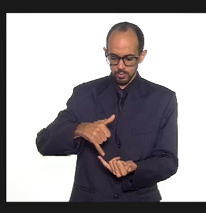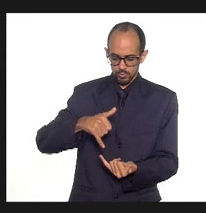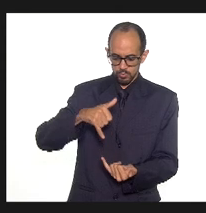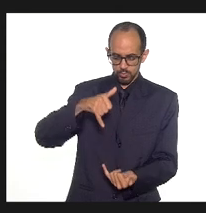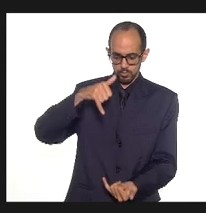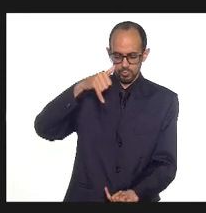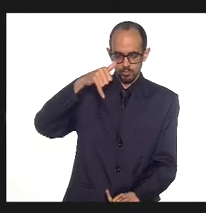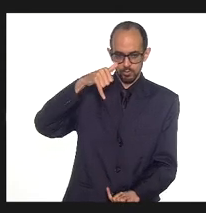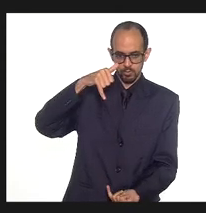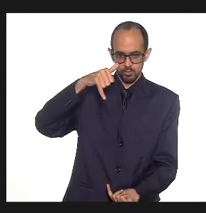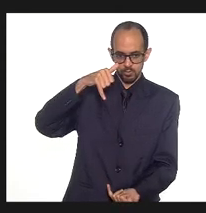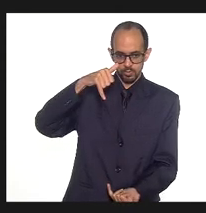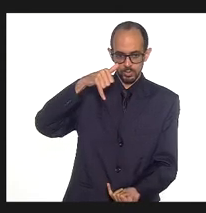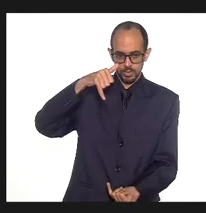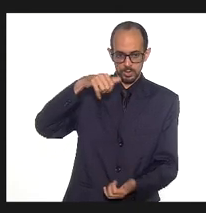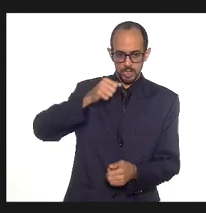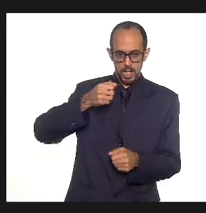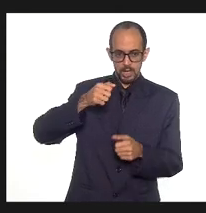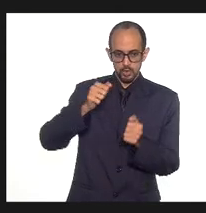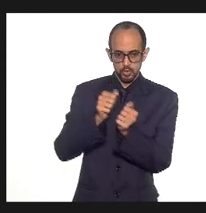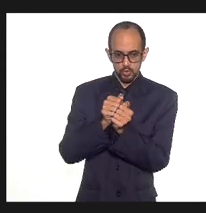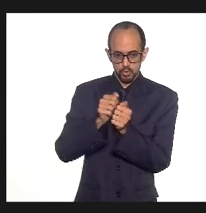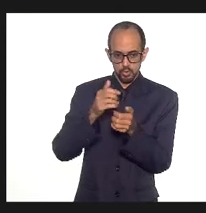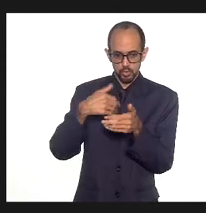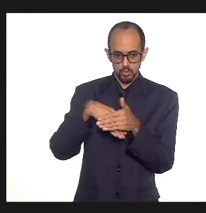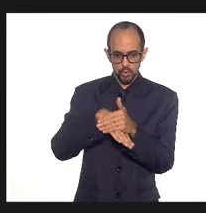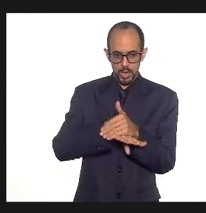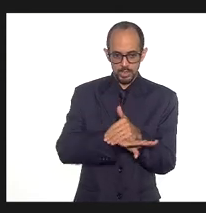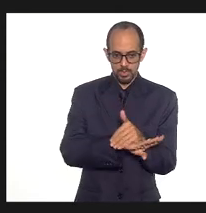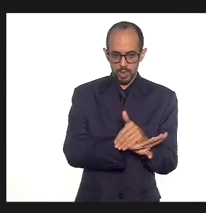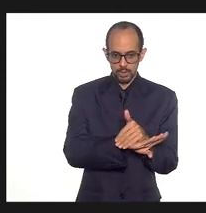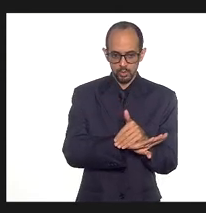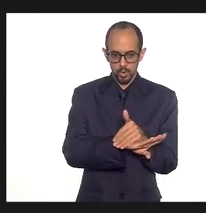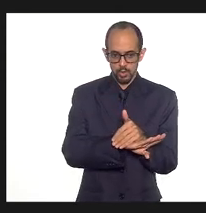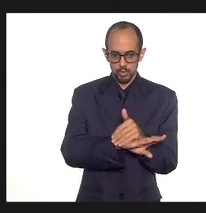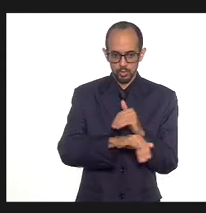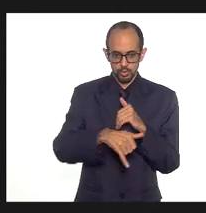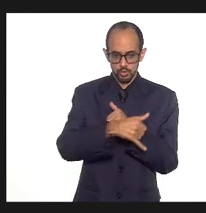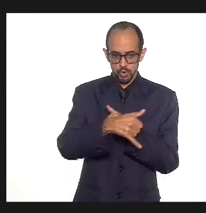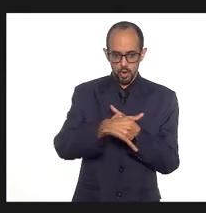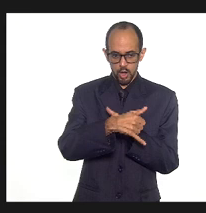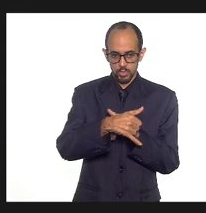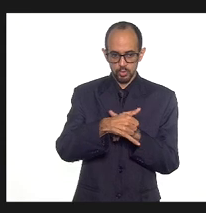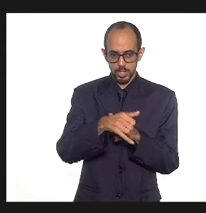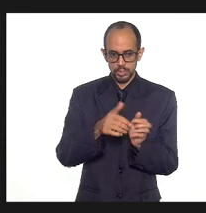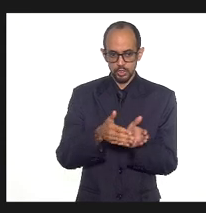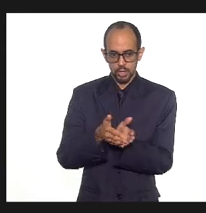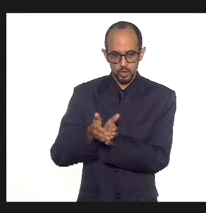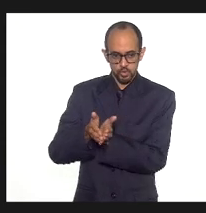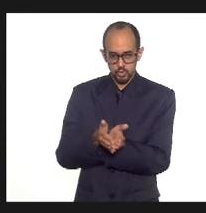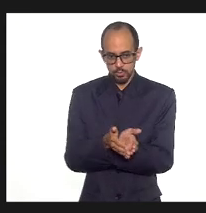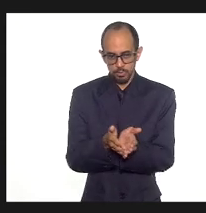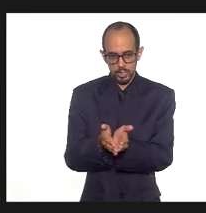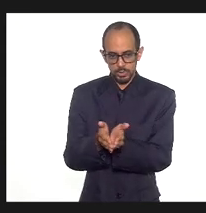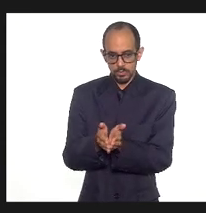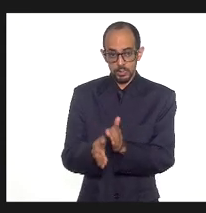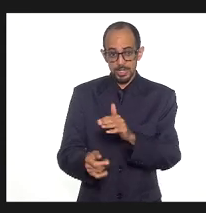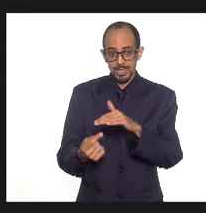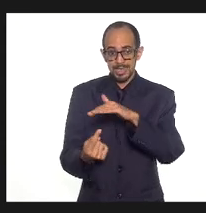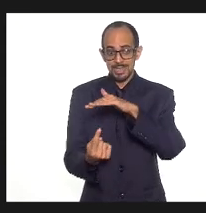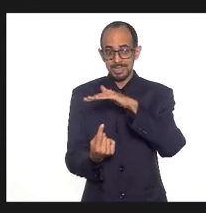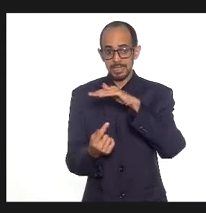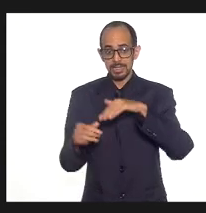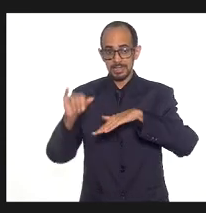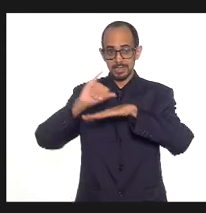Está ligado ao reservatório pelo poço, para a cabeça de poço, todo equipamento de escoamento submarino e aqui em cima a plataforma. Então,